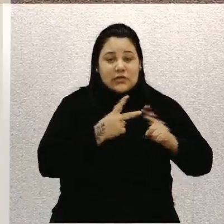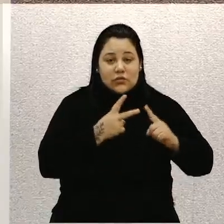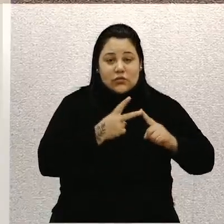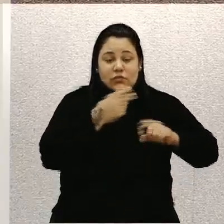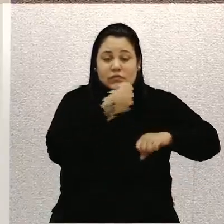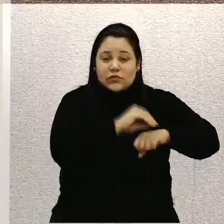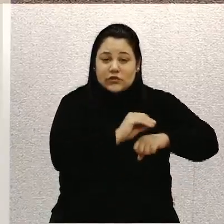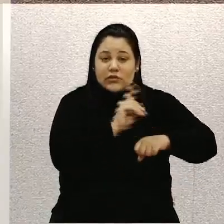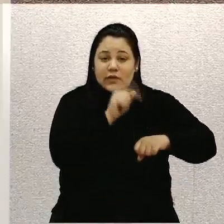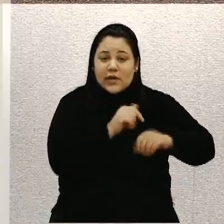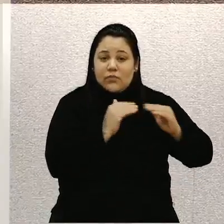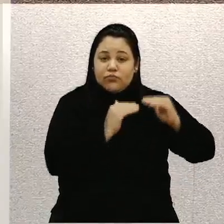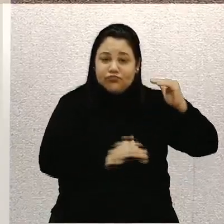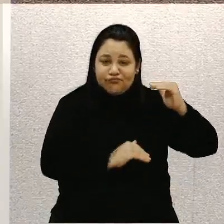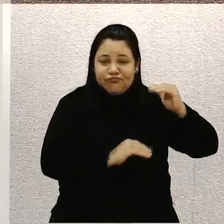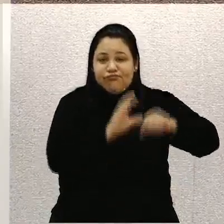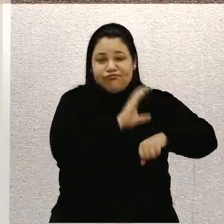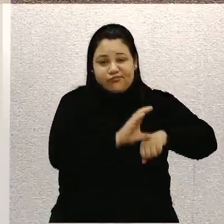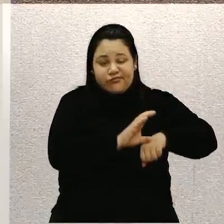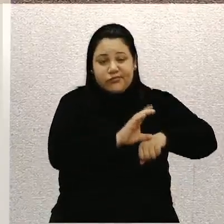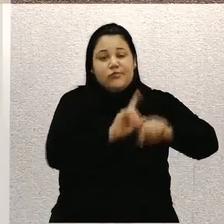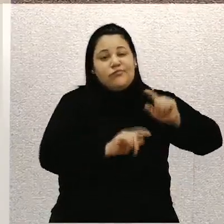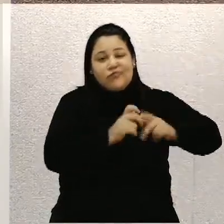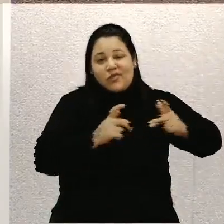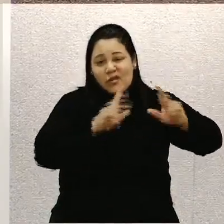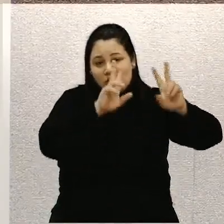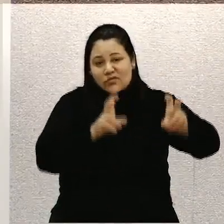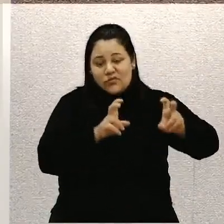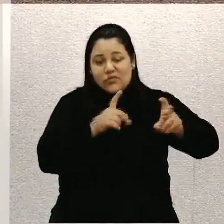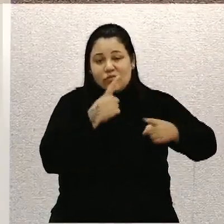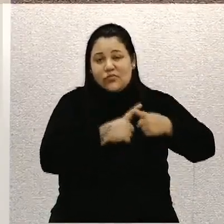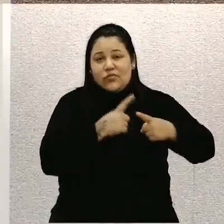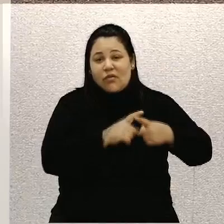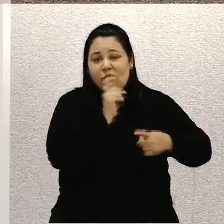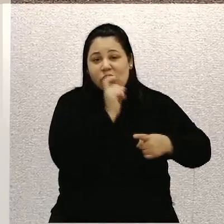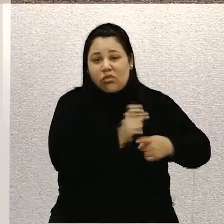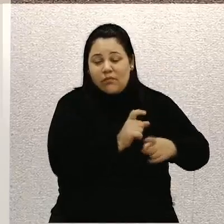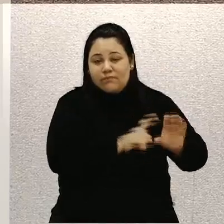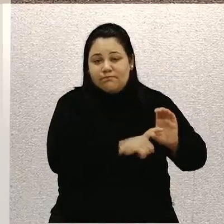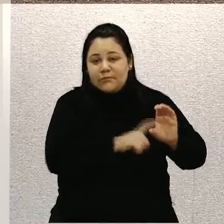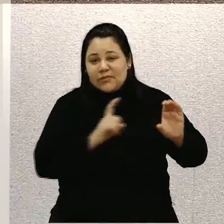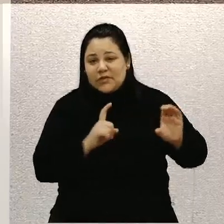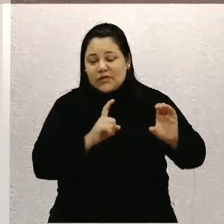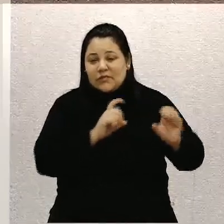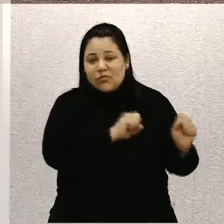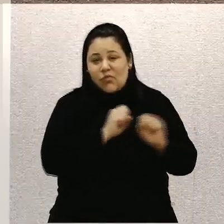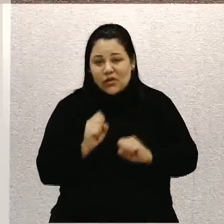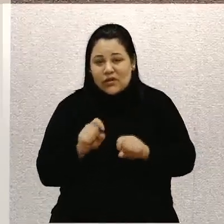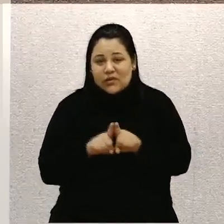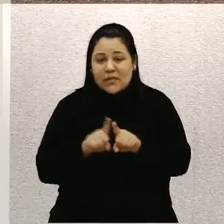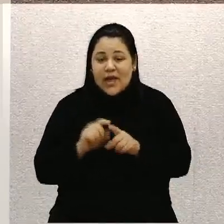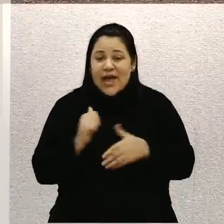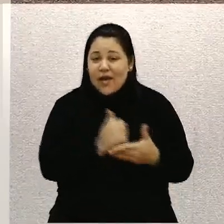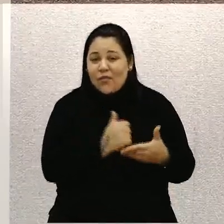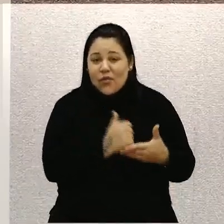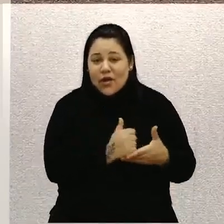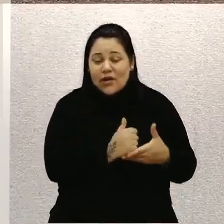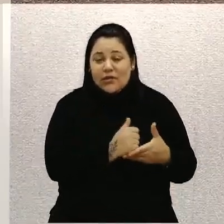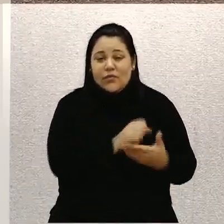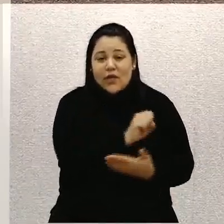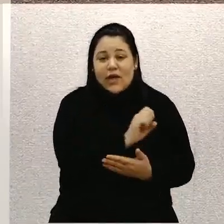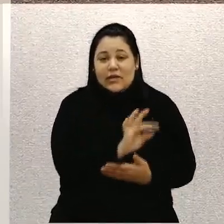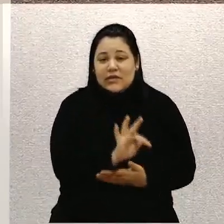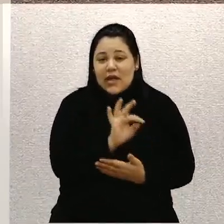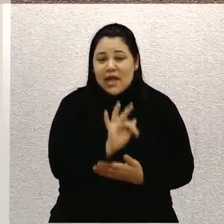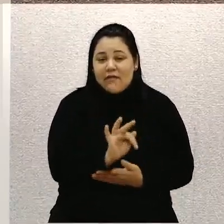seria pela inconstitucionalidade da matéria, por ofensa ao princípio de independência dos poderes, apoiada por julgados do Tribunal de Justiça do Rio